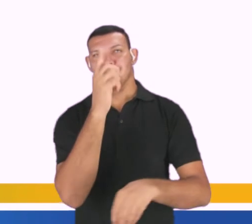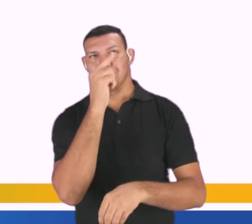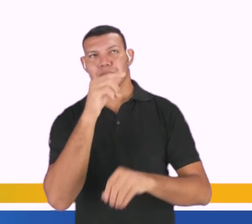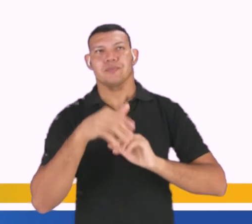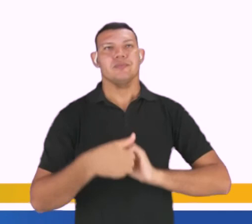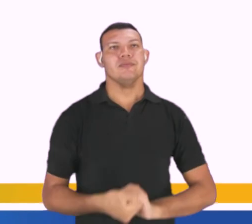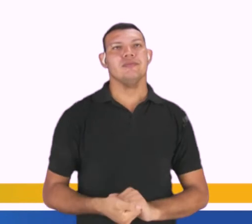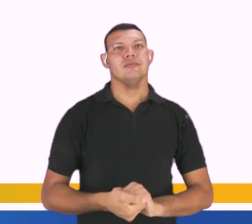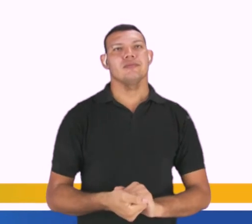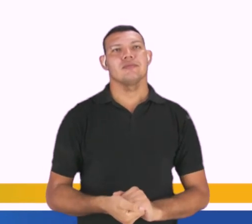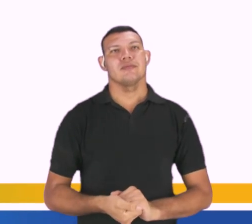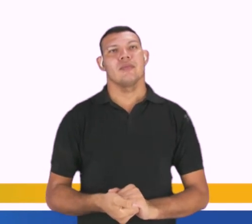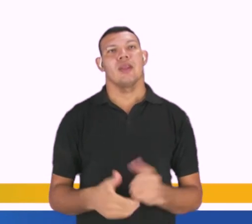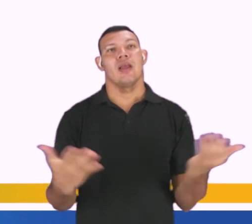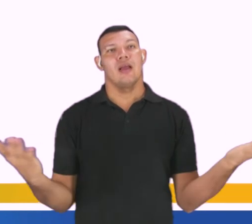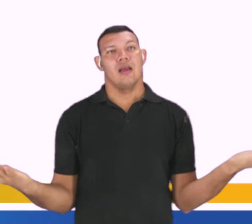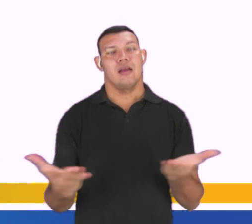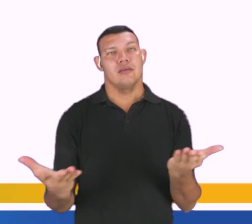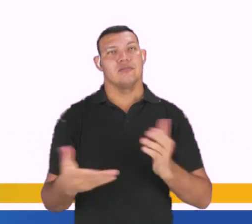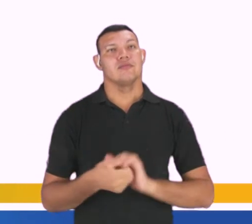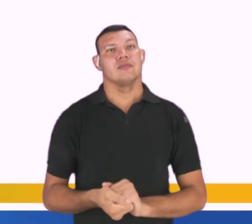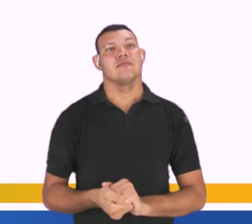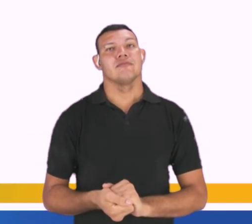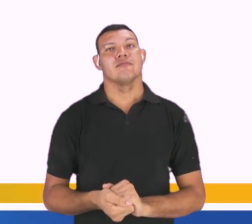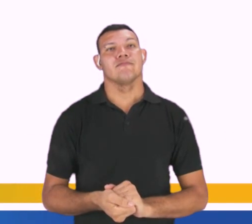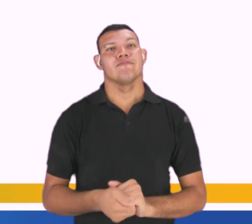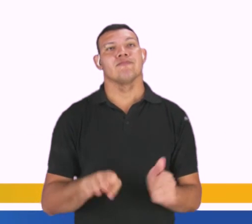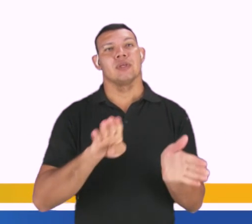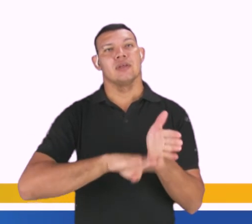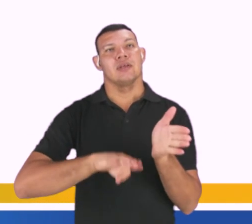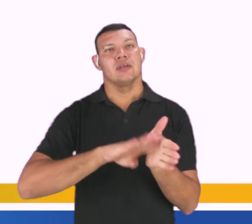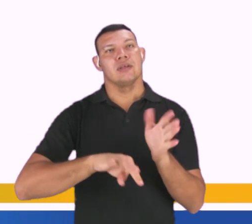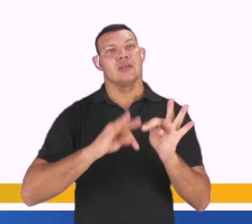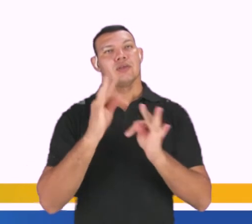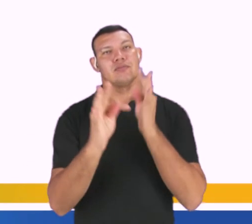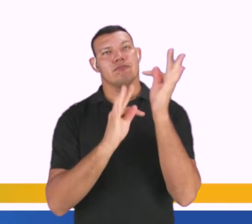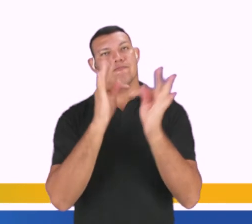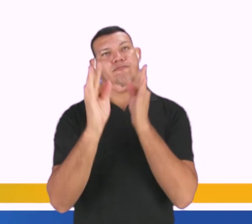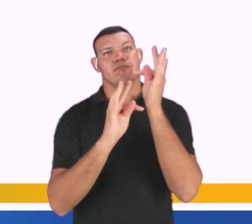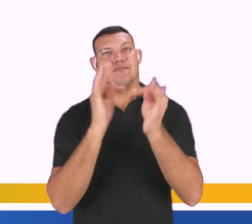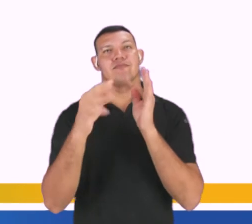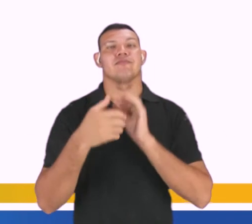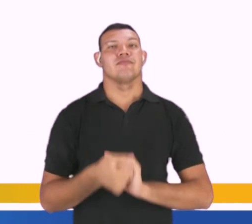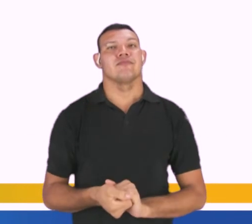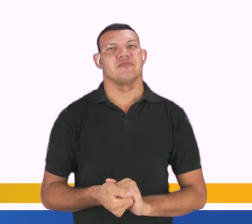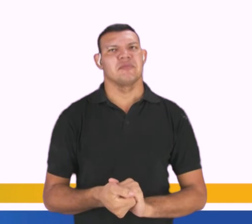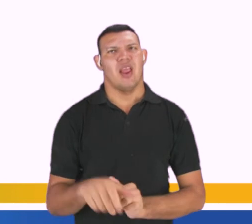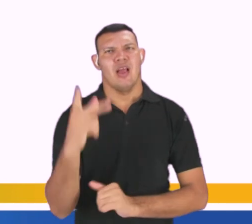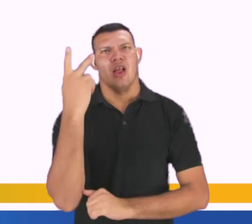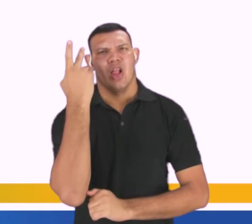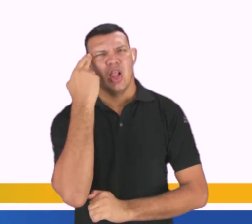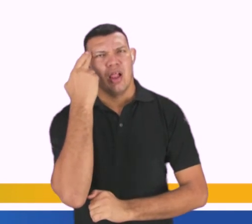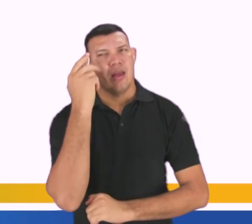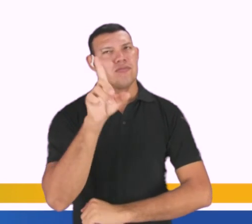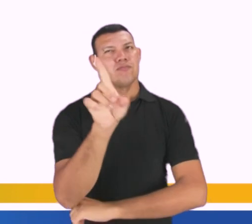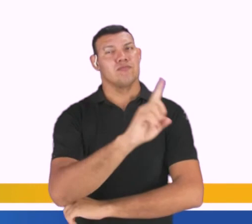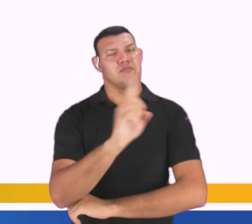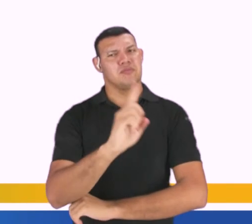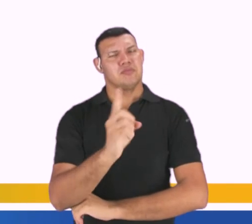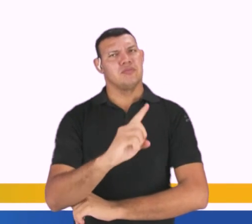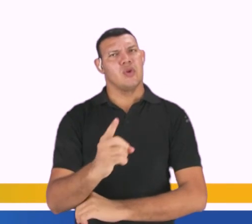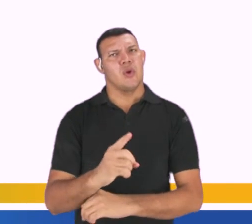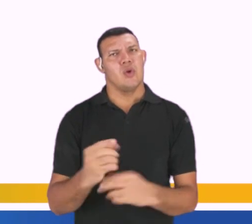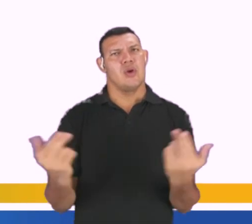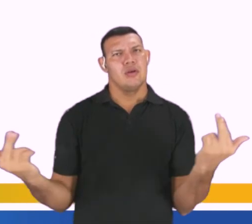E aí nós temos o resíduo tecnológico. Não é muito comum, do mesmo nível que acontece nos